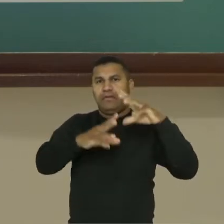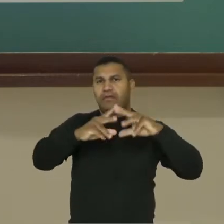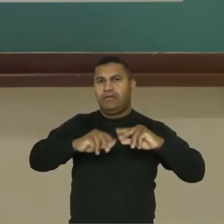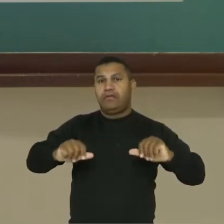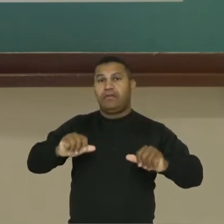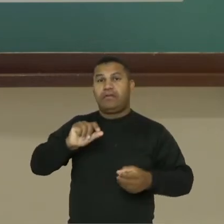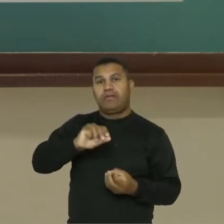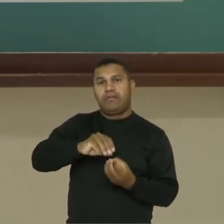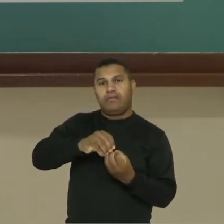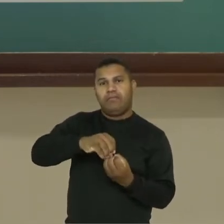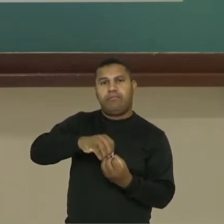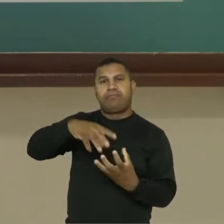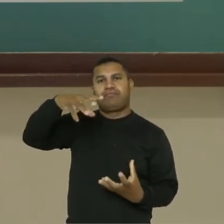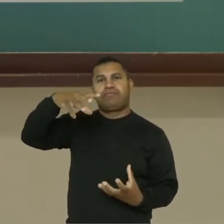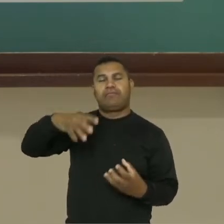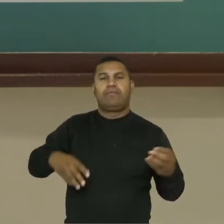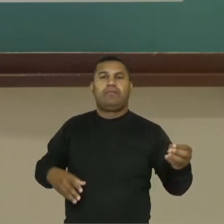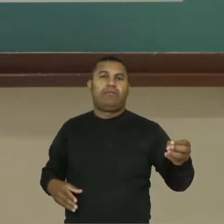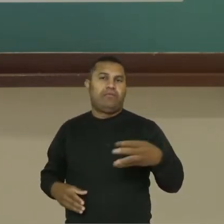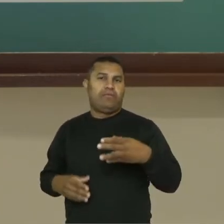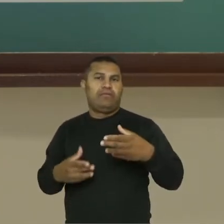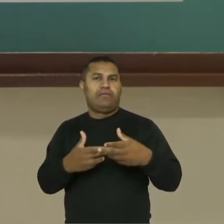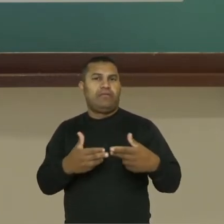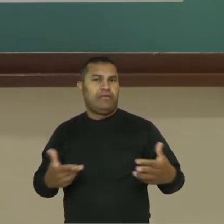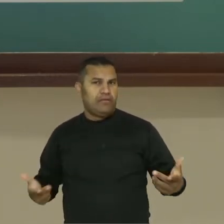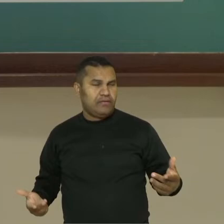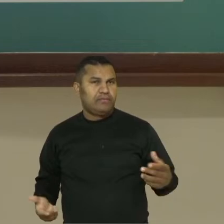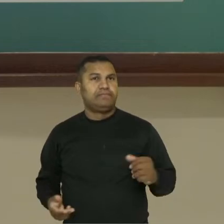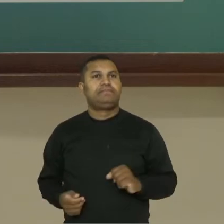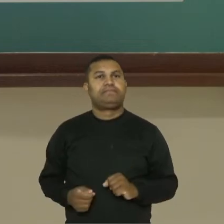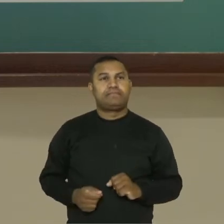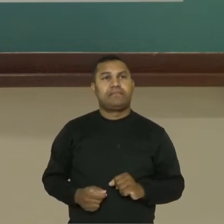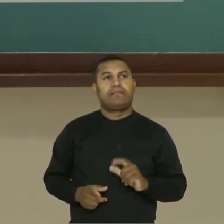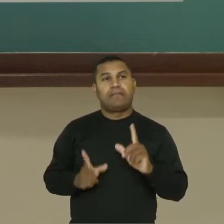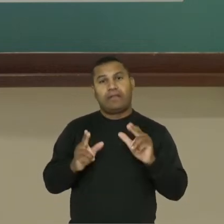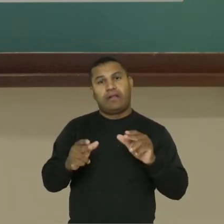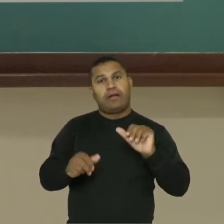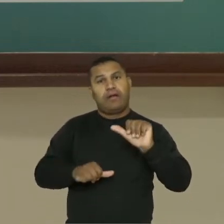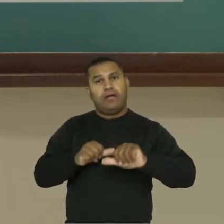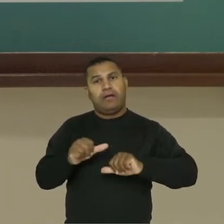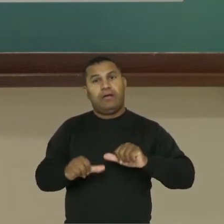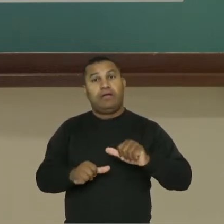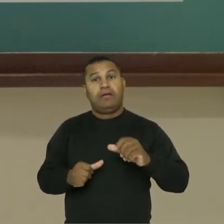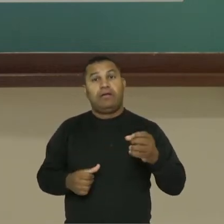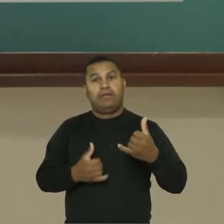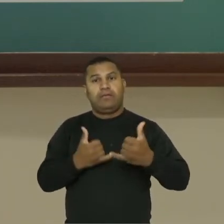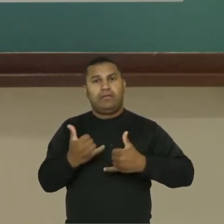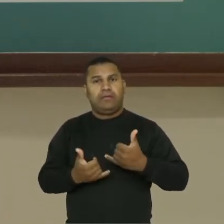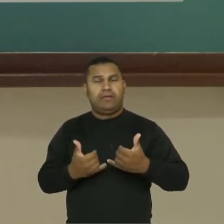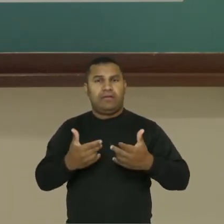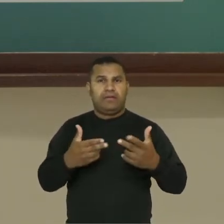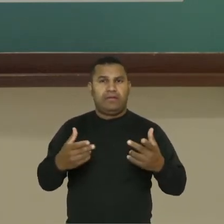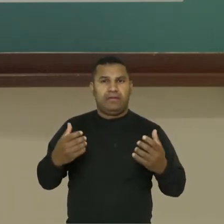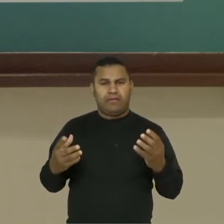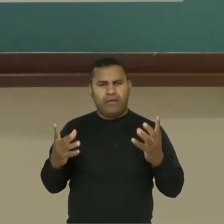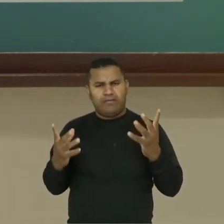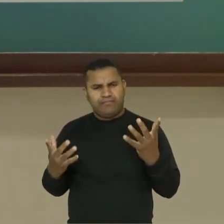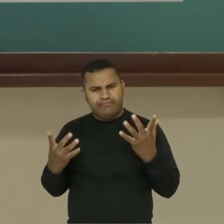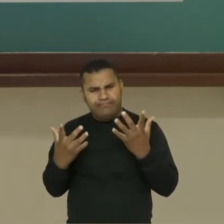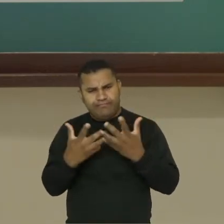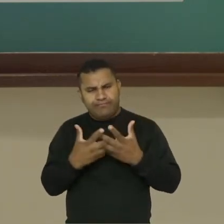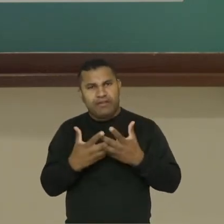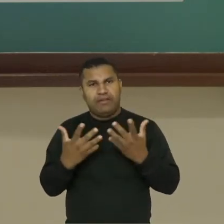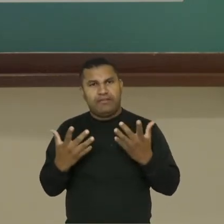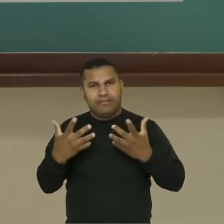novas coisas a partir dali, como se fossem pequenas peças de um brinquedo de encaixe, fazendo com que seja feito